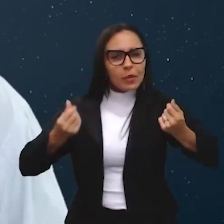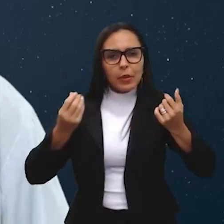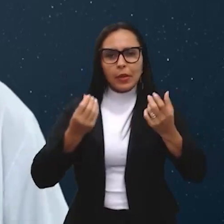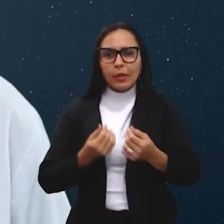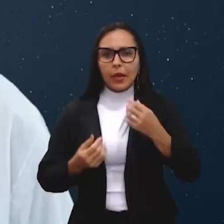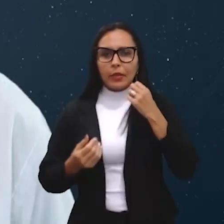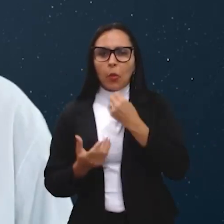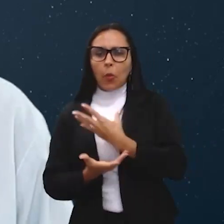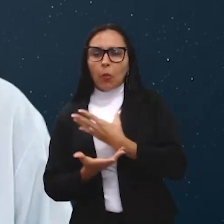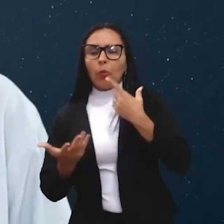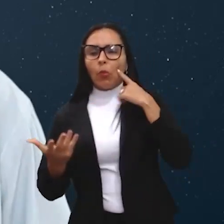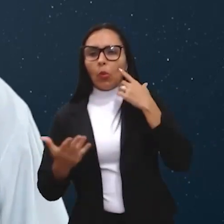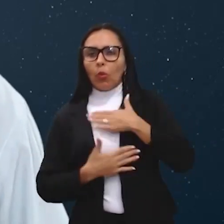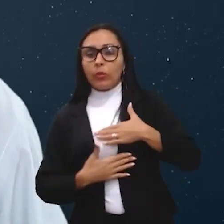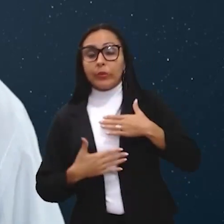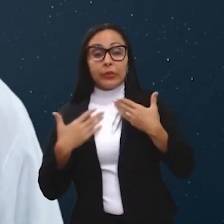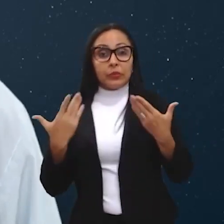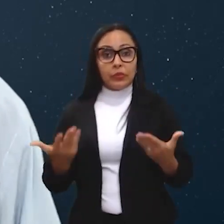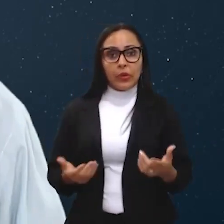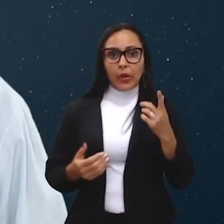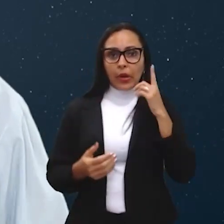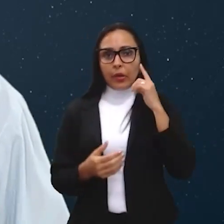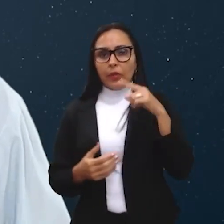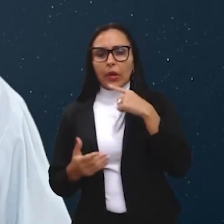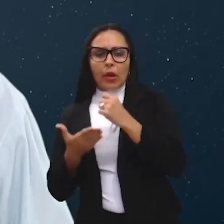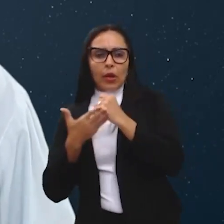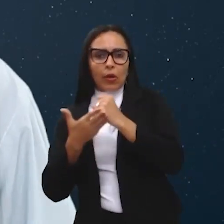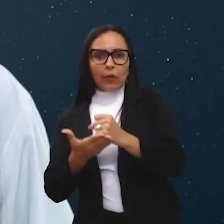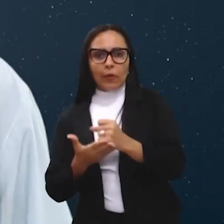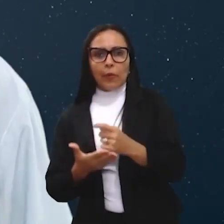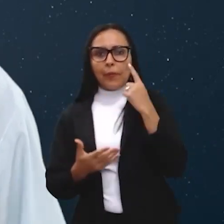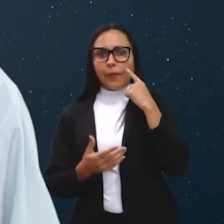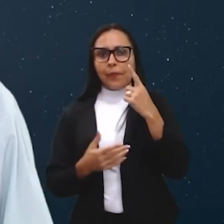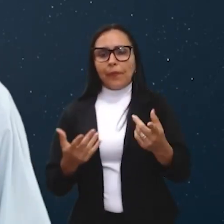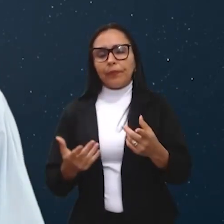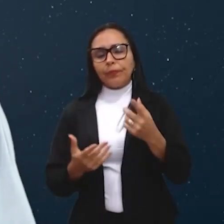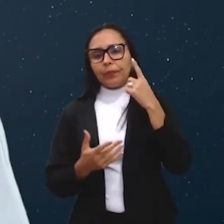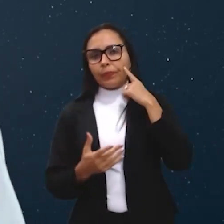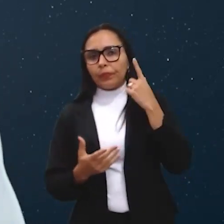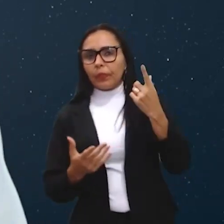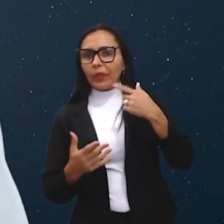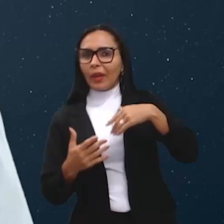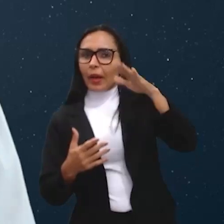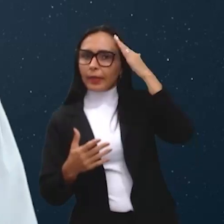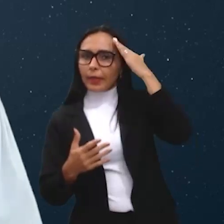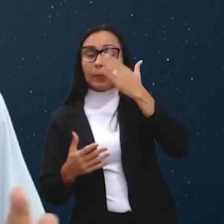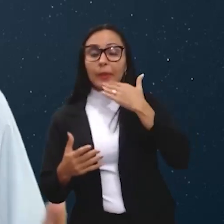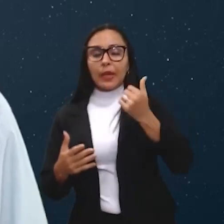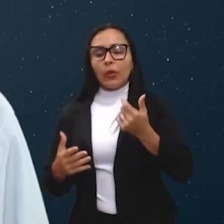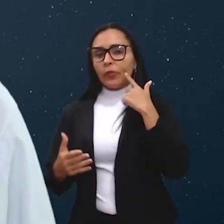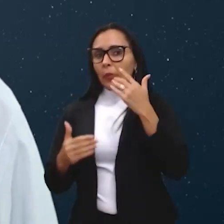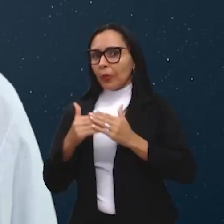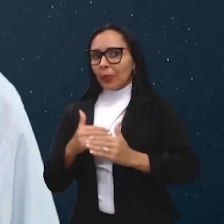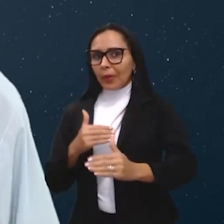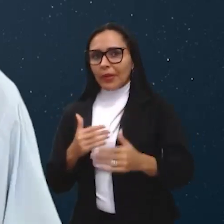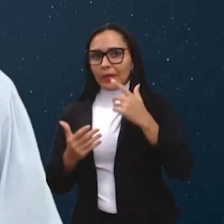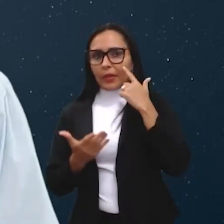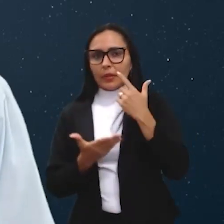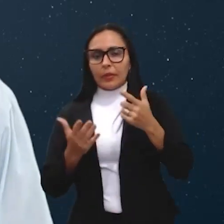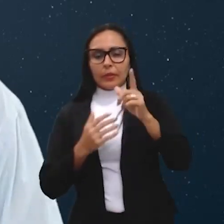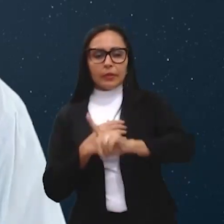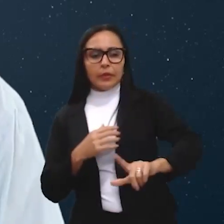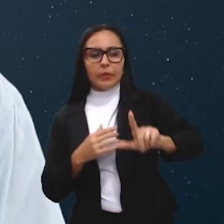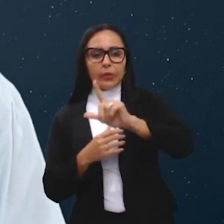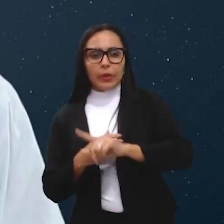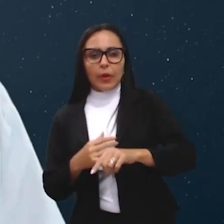gosto estético, enfim, e também vai te ajudar com essa familiaridade com o texto, tá certo? Então vamos começar nossas aulas de literatura trazendo